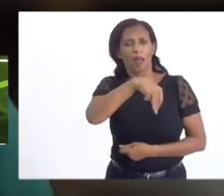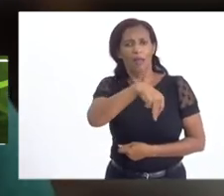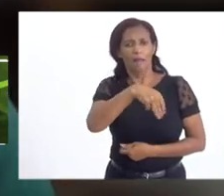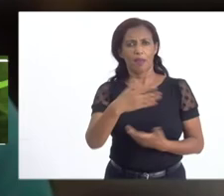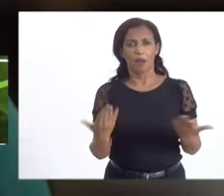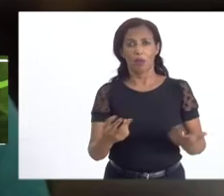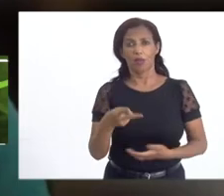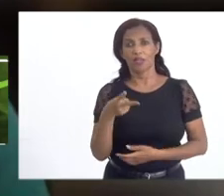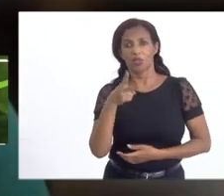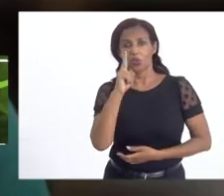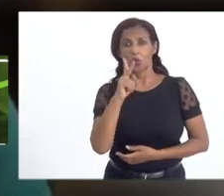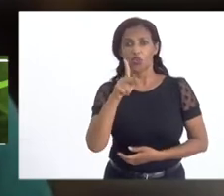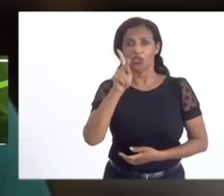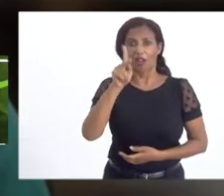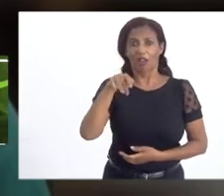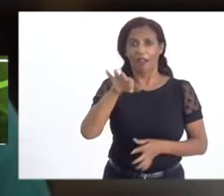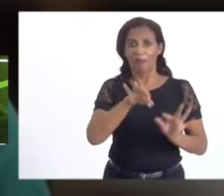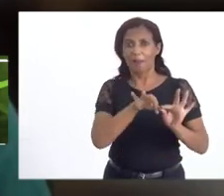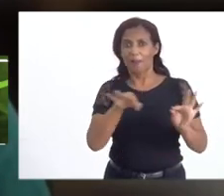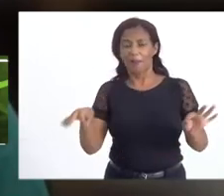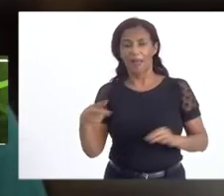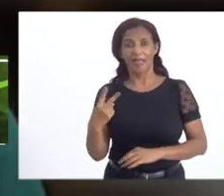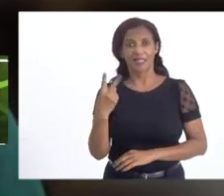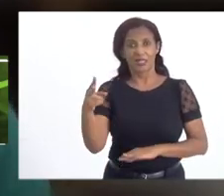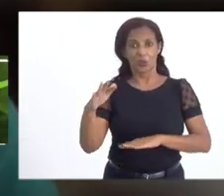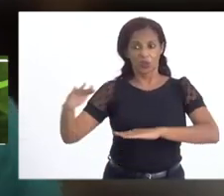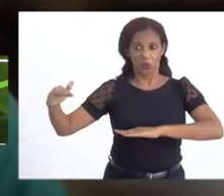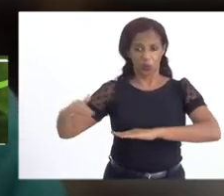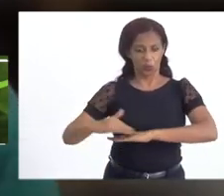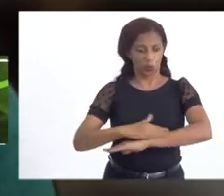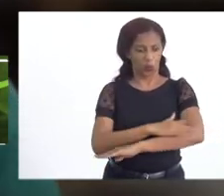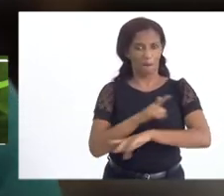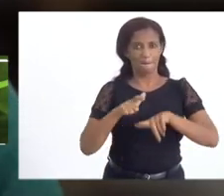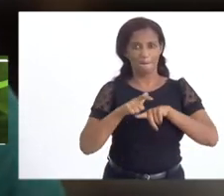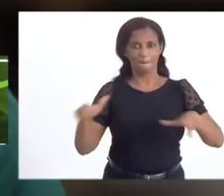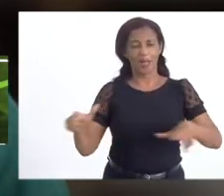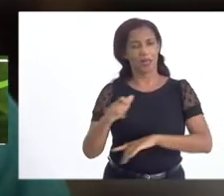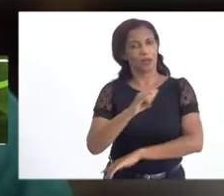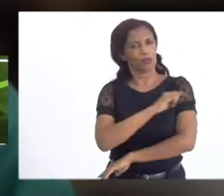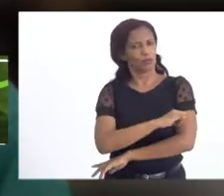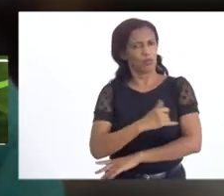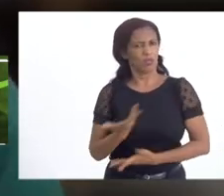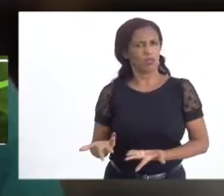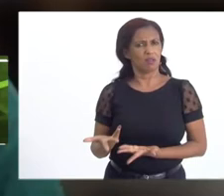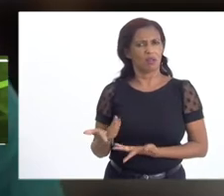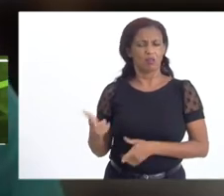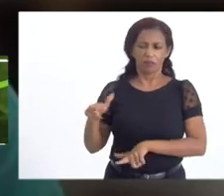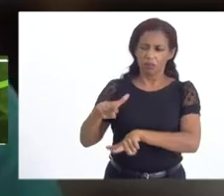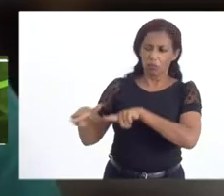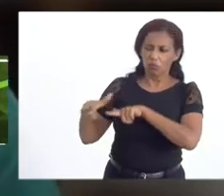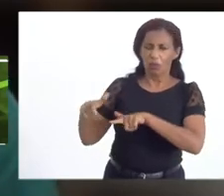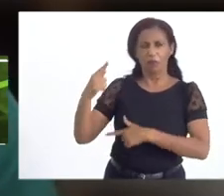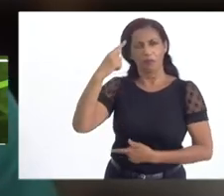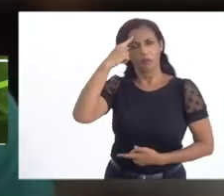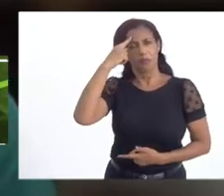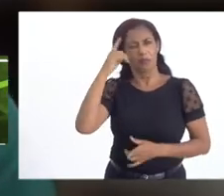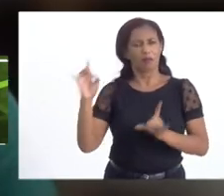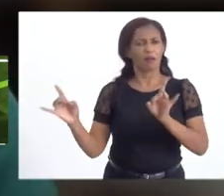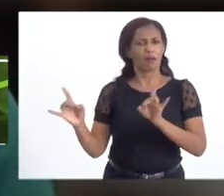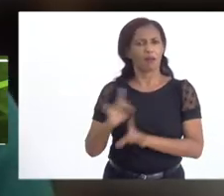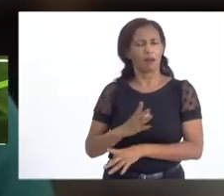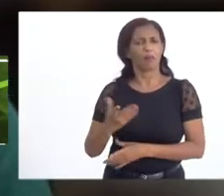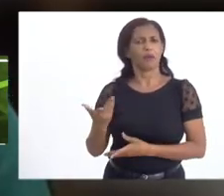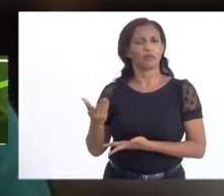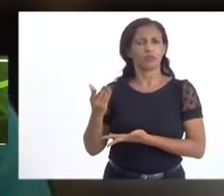Agora ela tem 2,5 km, a segunda maior pista do Rio de Janeiro. Então foi feito o investimento, foi pensado, acabamos fazendo um